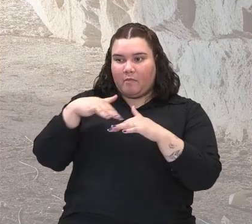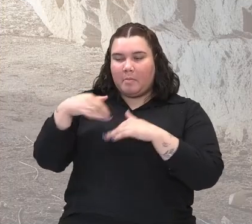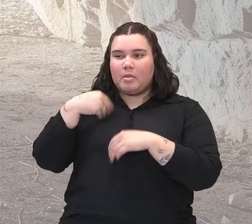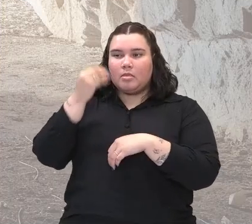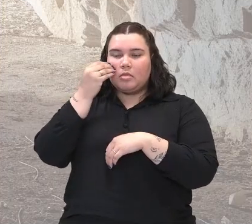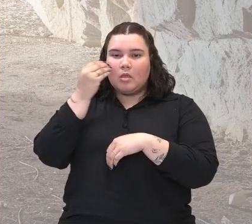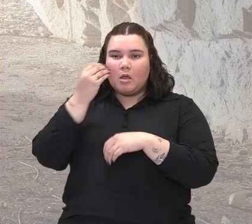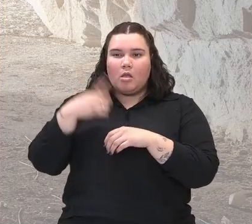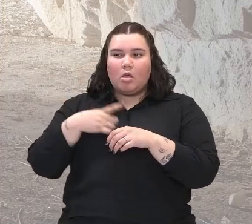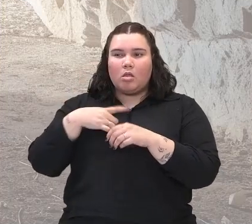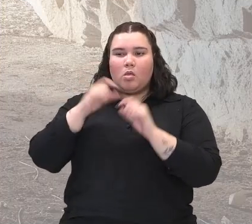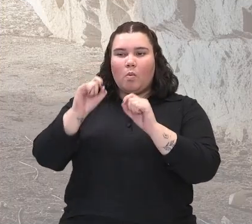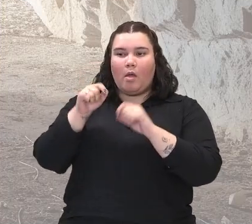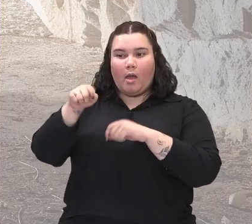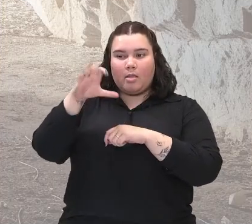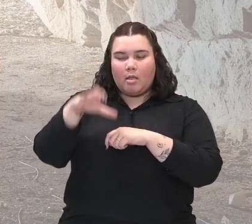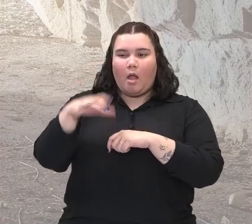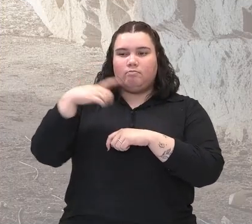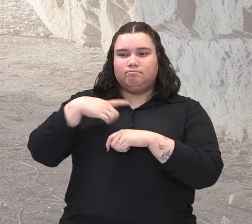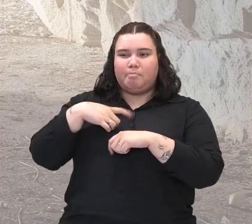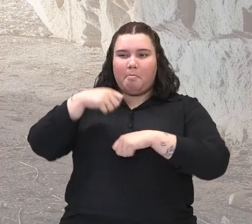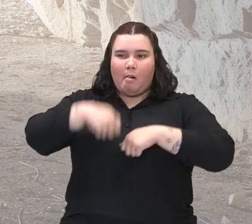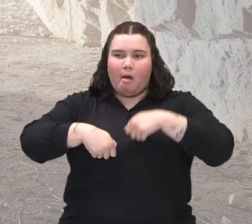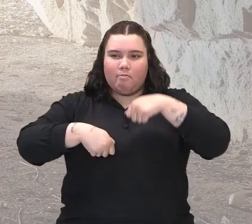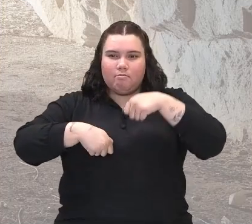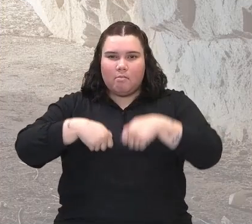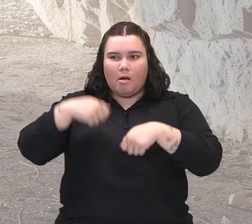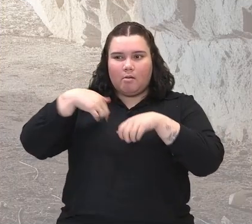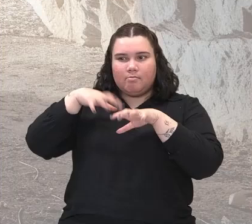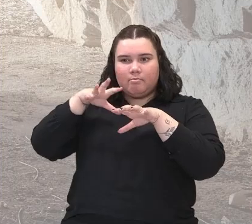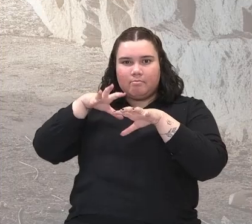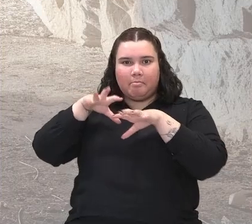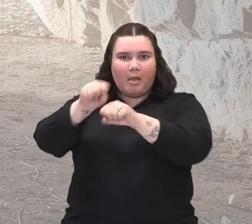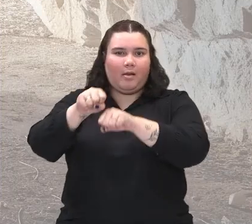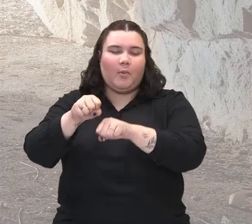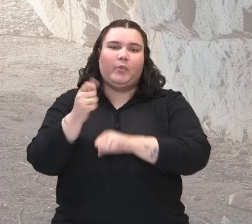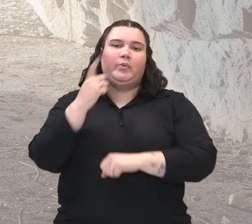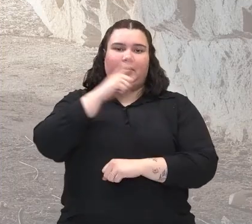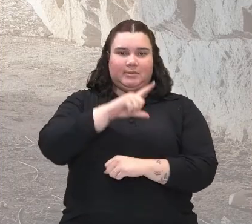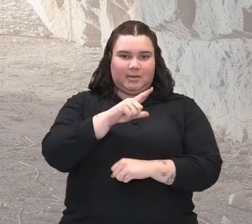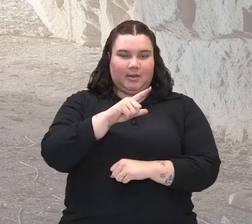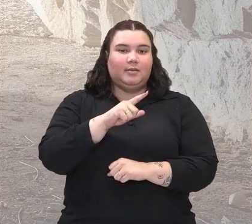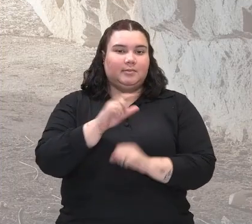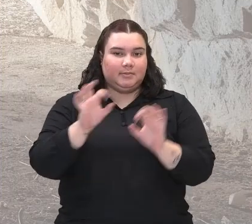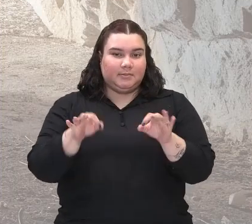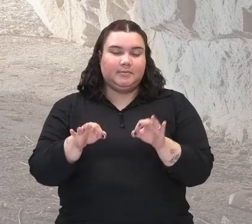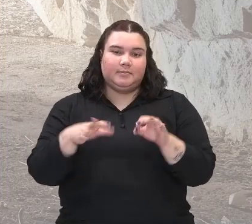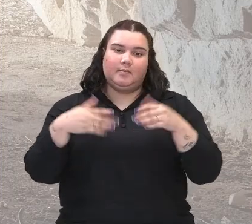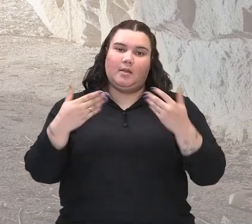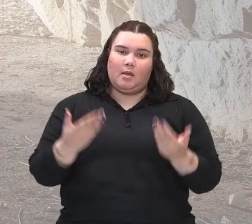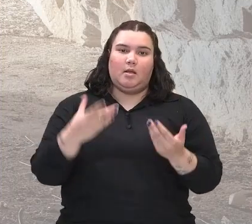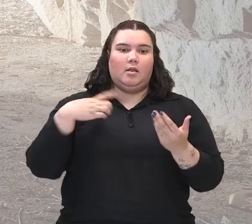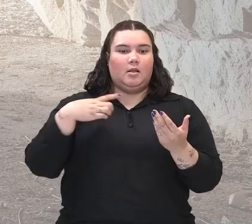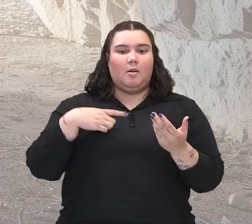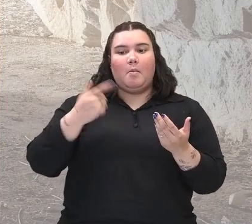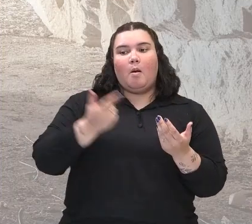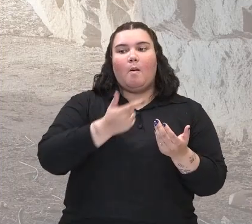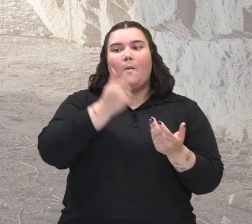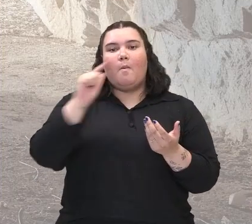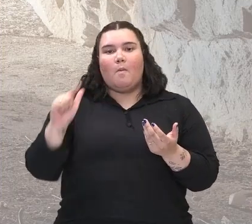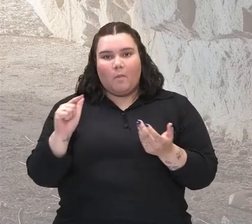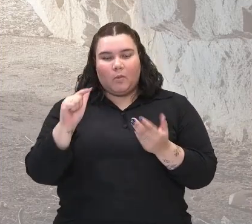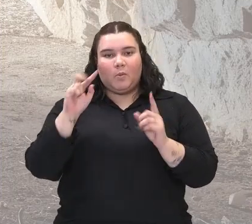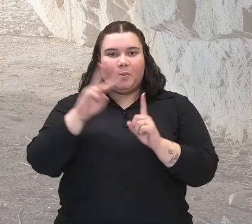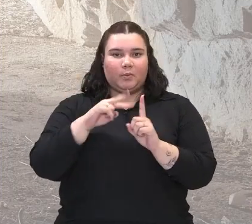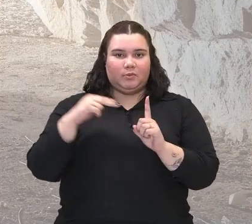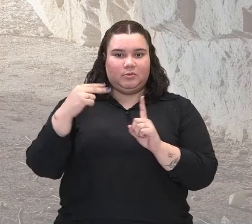animal de uma forma mais fácil e facilitar o seu momento de caça então a gente já tem aí uma outra visão né a gente